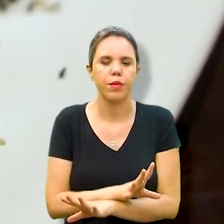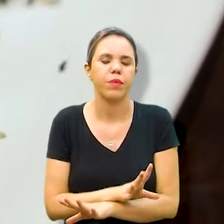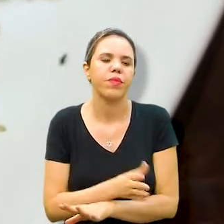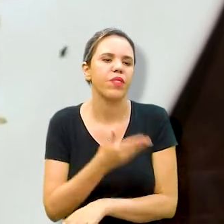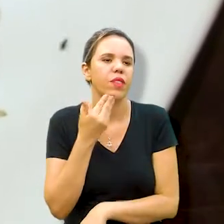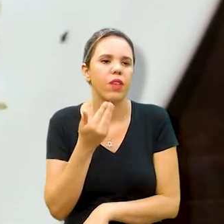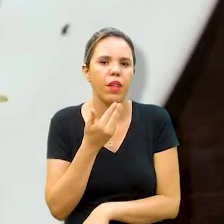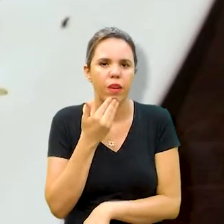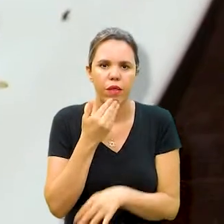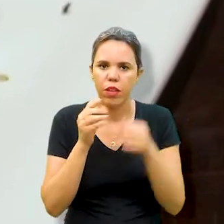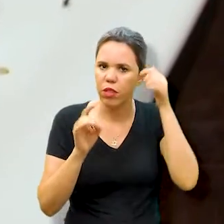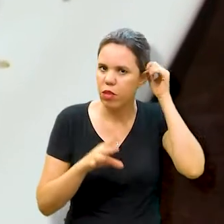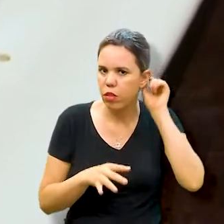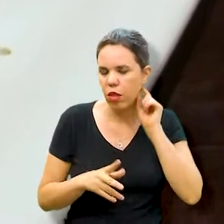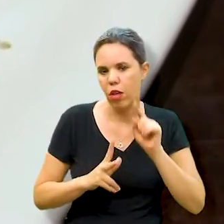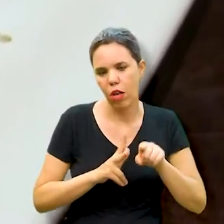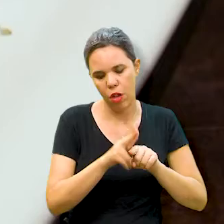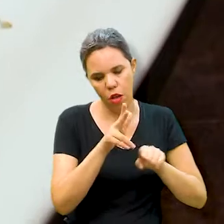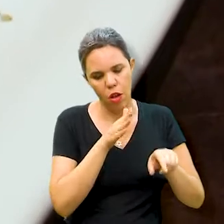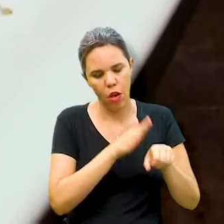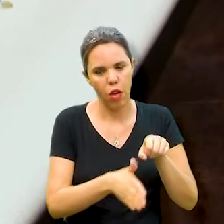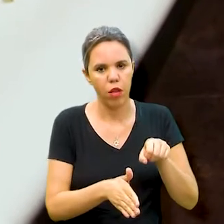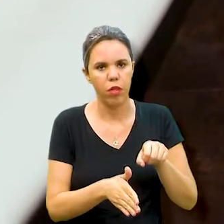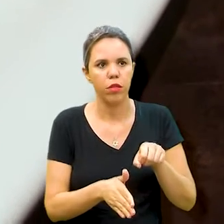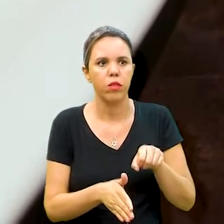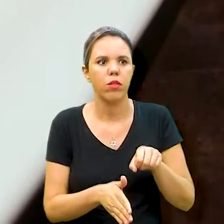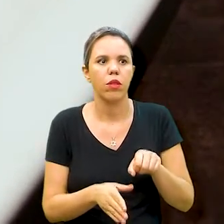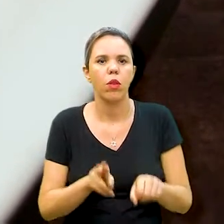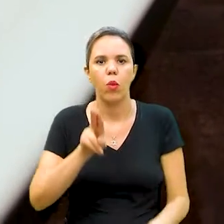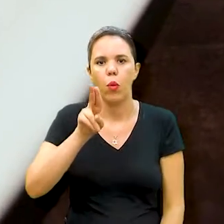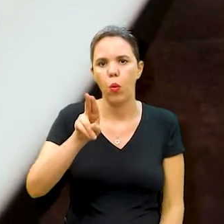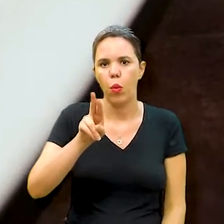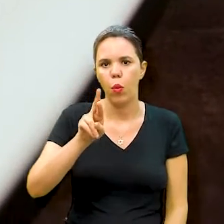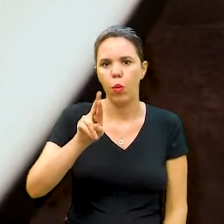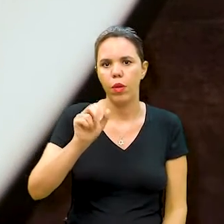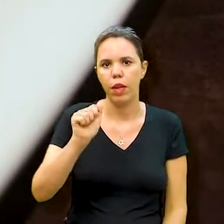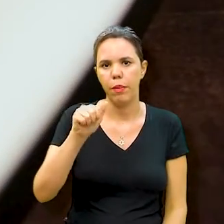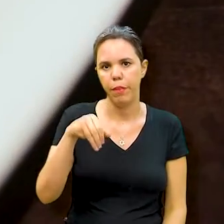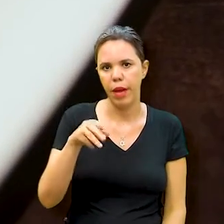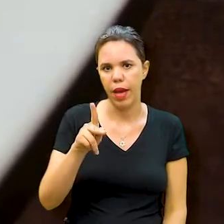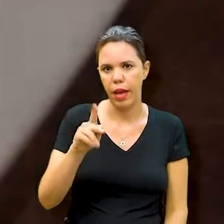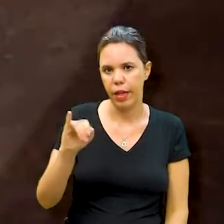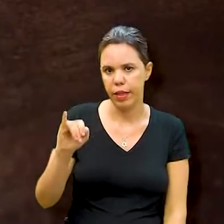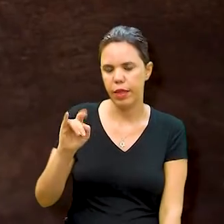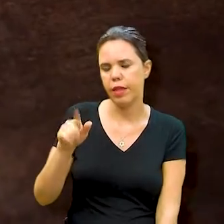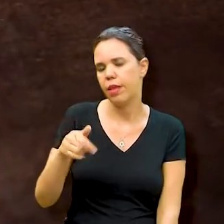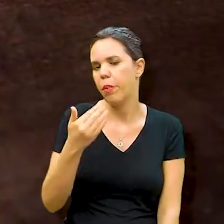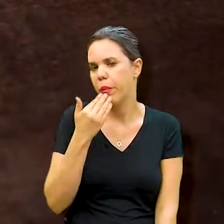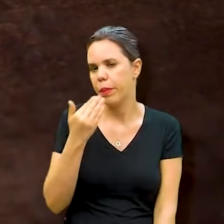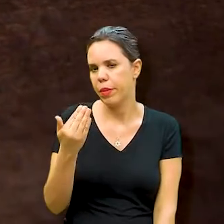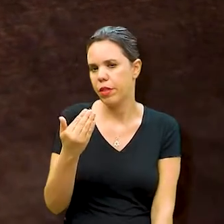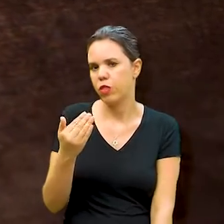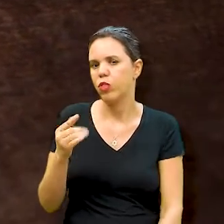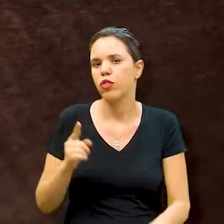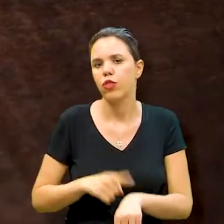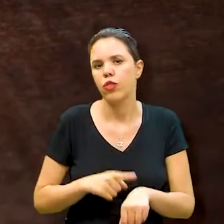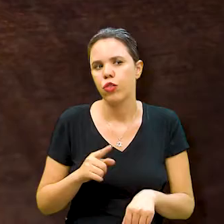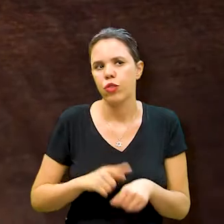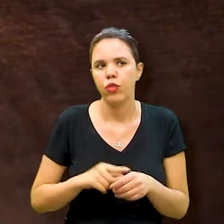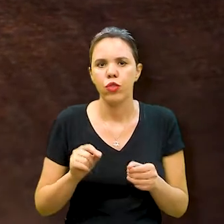Limpo aí fica mais fácil que a gente só corta os lambos que a gente tira os uramakis dá para gente pedir então ali